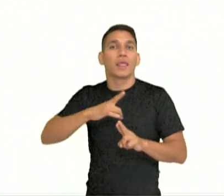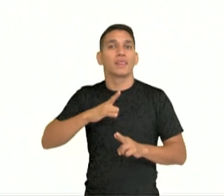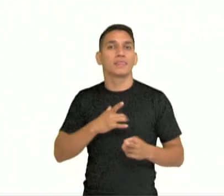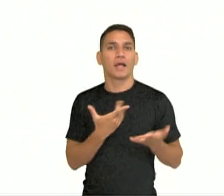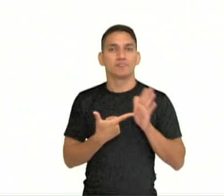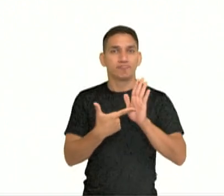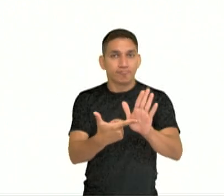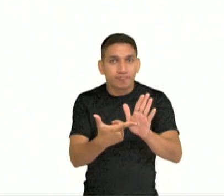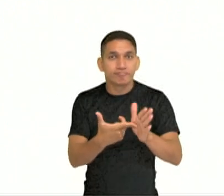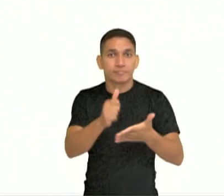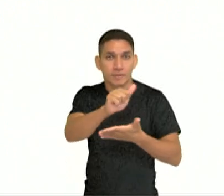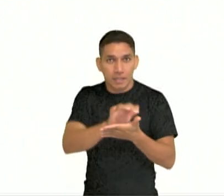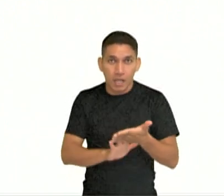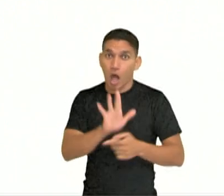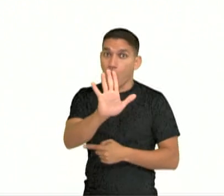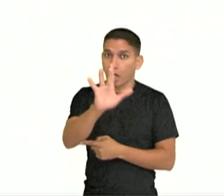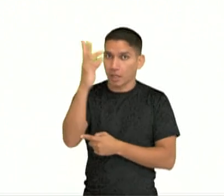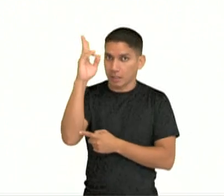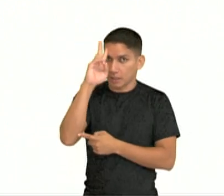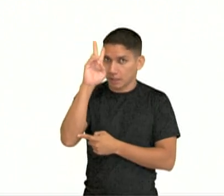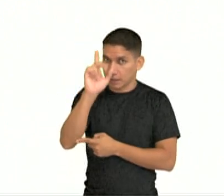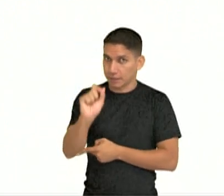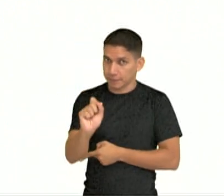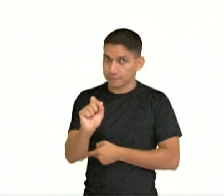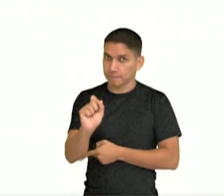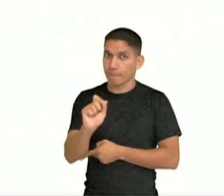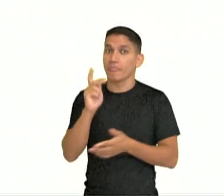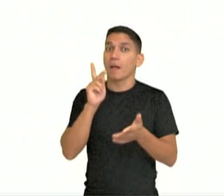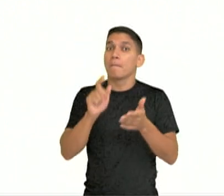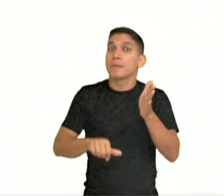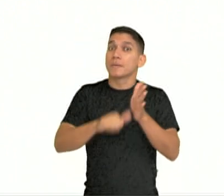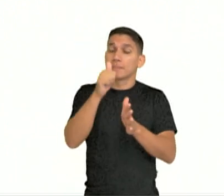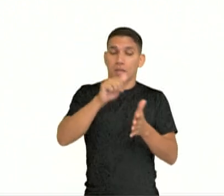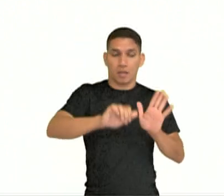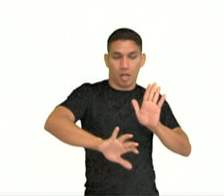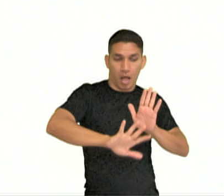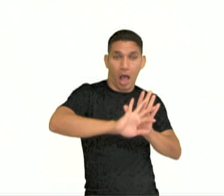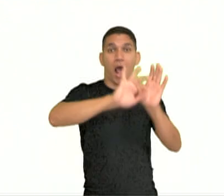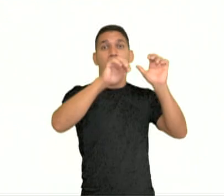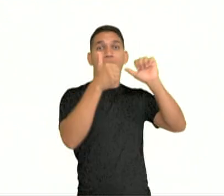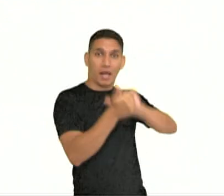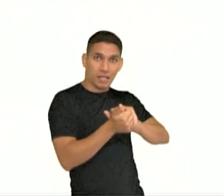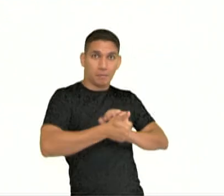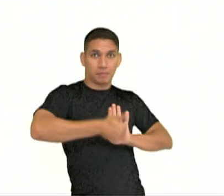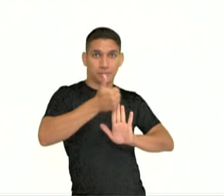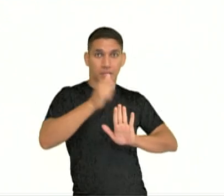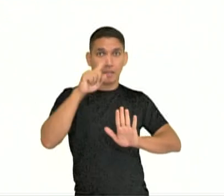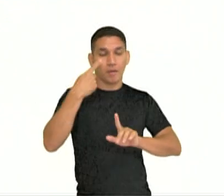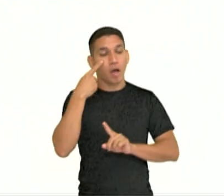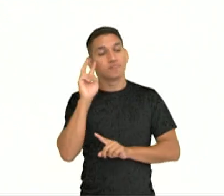aqui nesse exercício. Não se esqueçam, reduza o primeiro quadrante e depois olha o sinal.